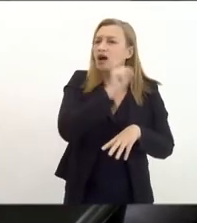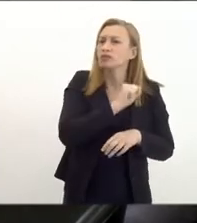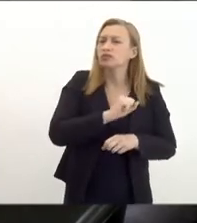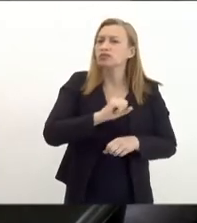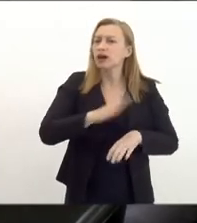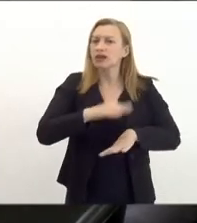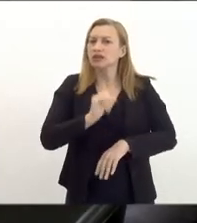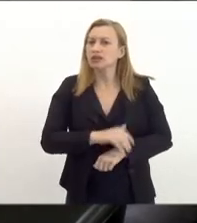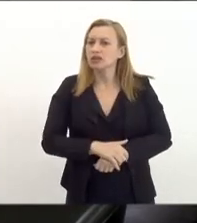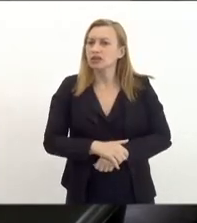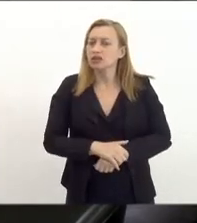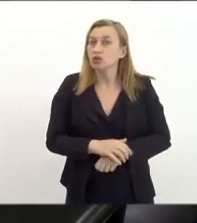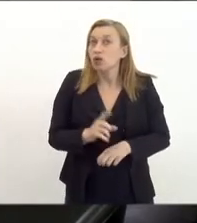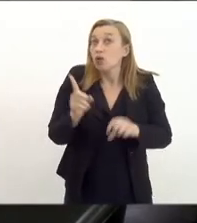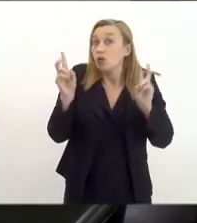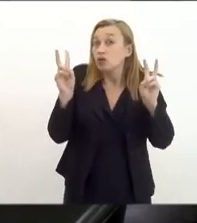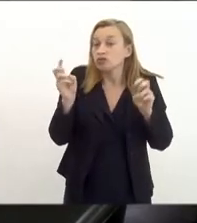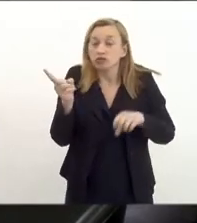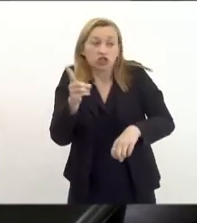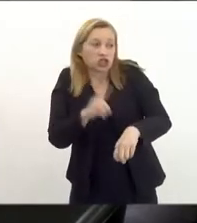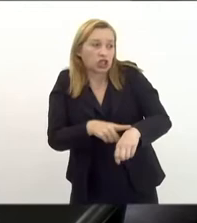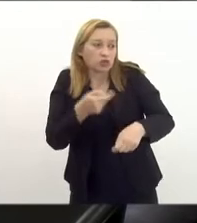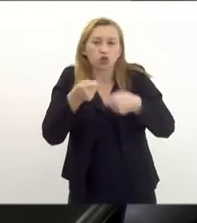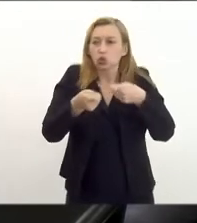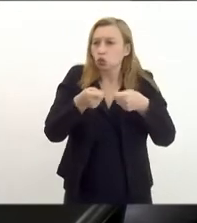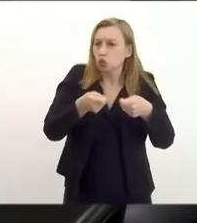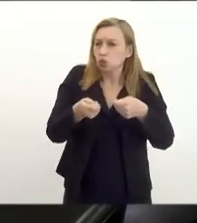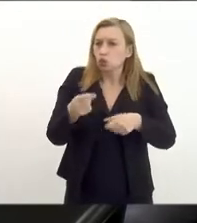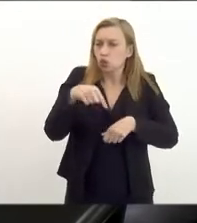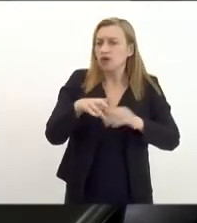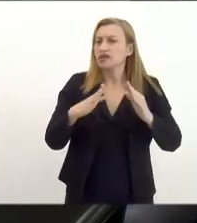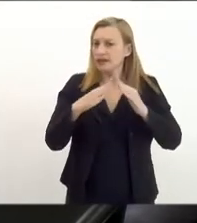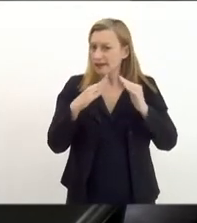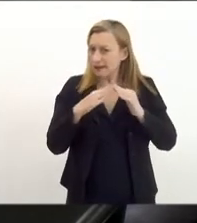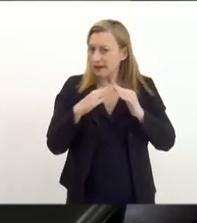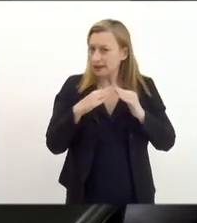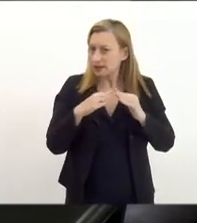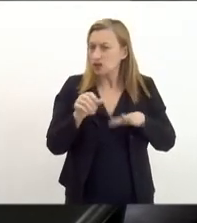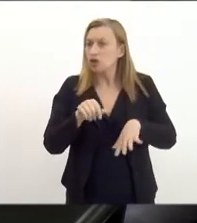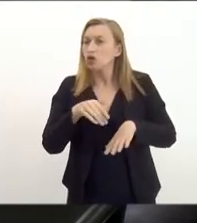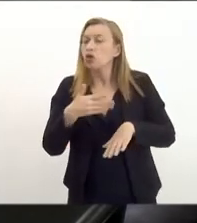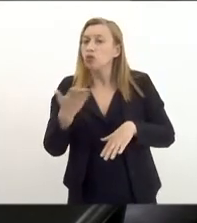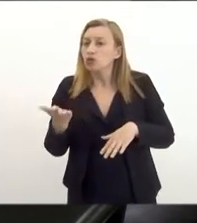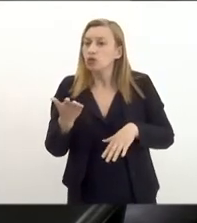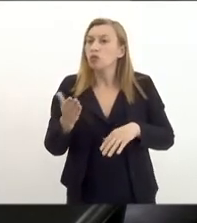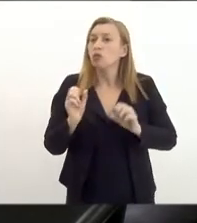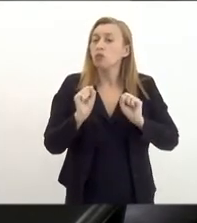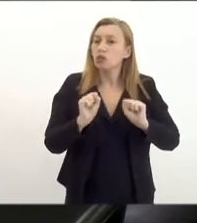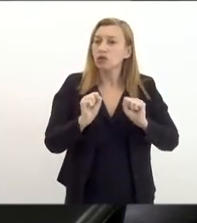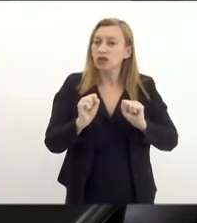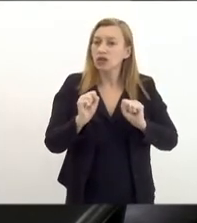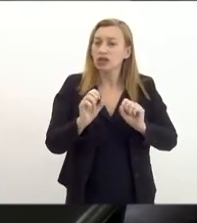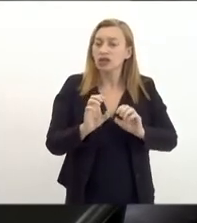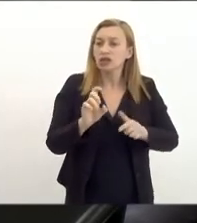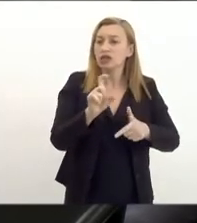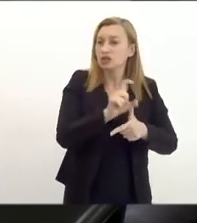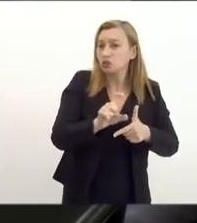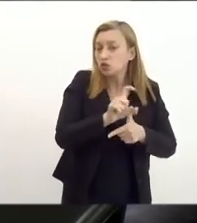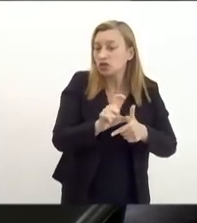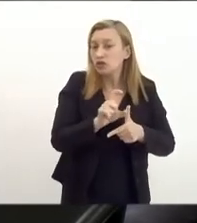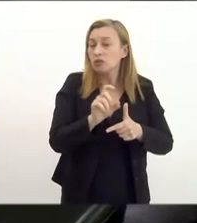não é uma questão de tempo e de controle que esta casa tanto quanto Poder Executivo tem como resolver